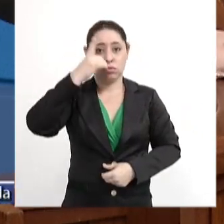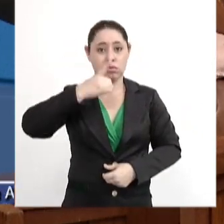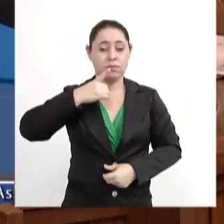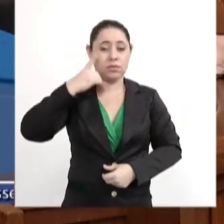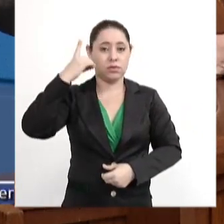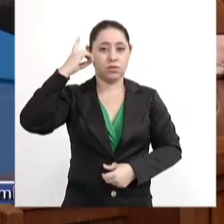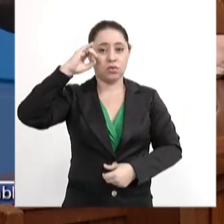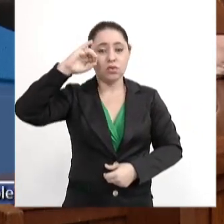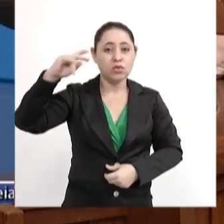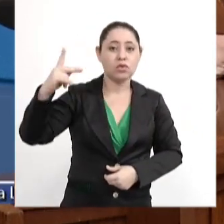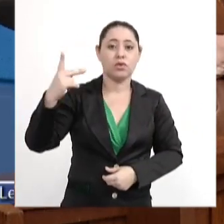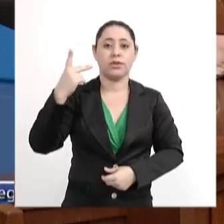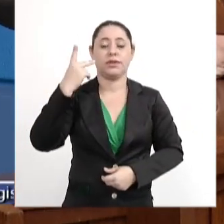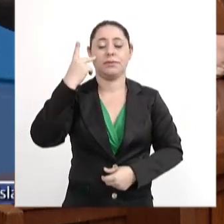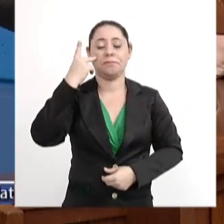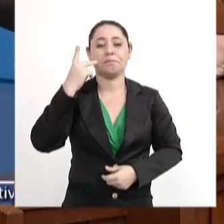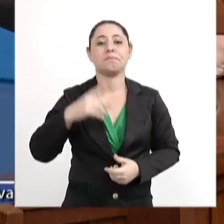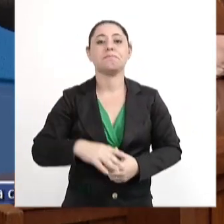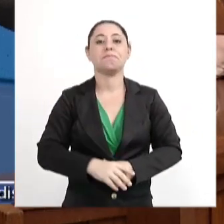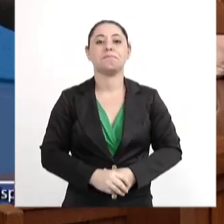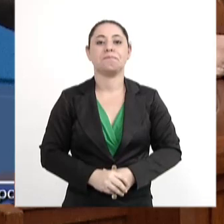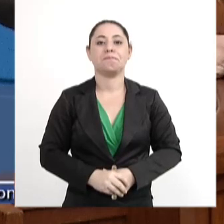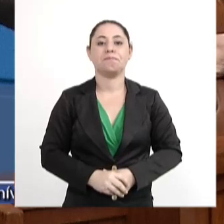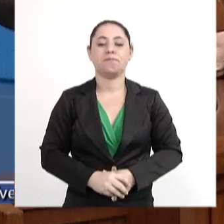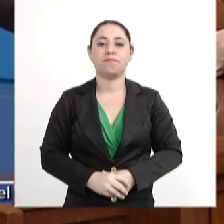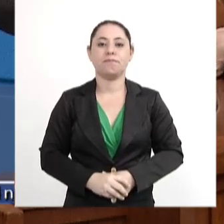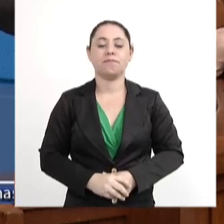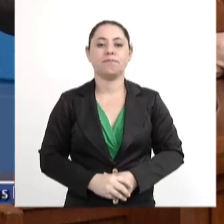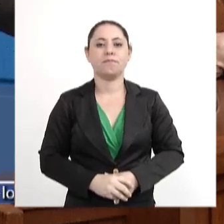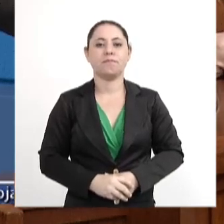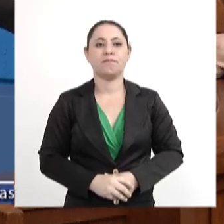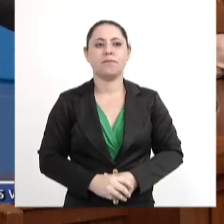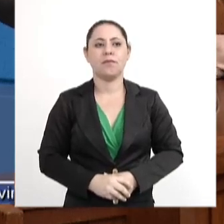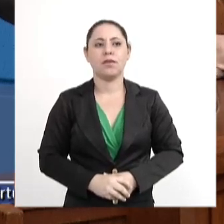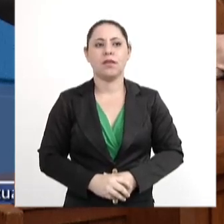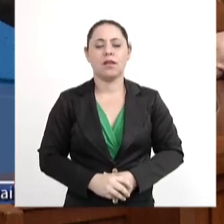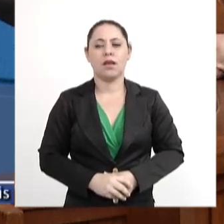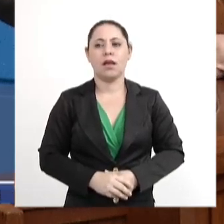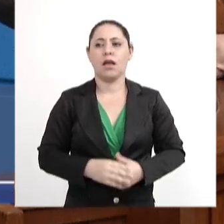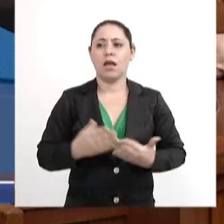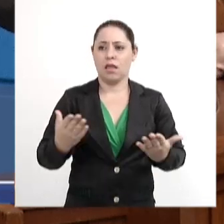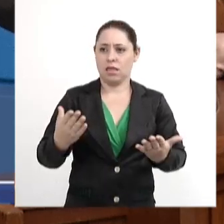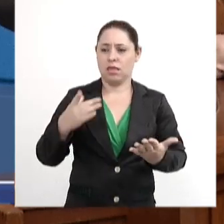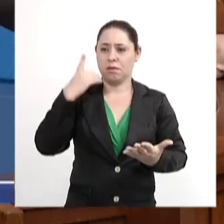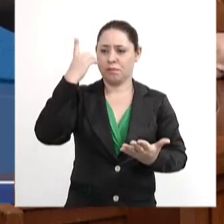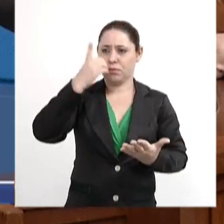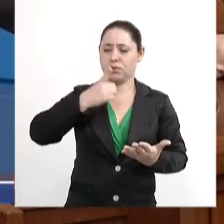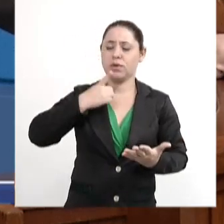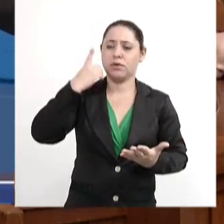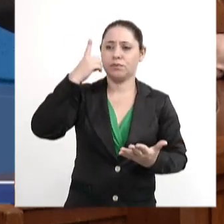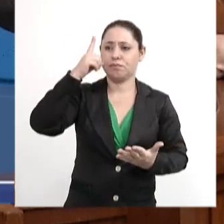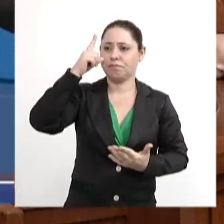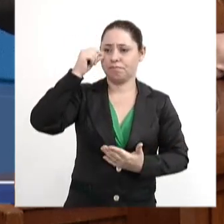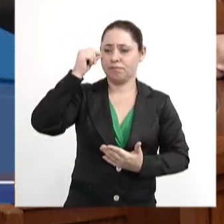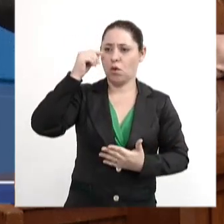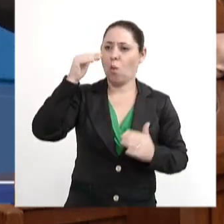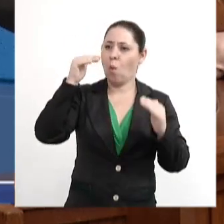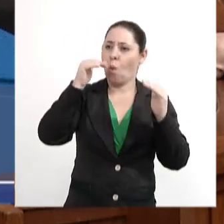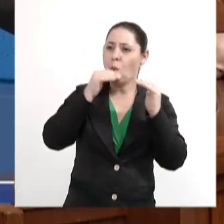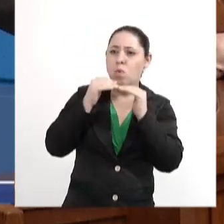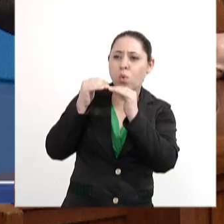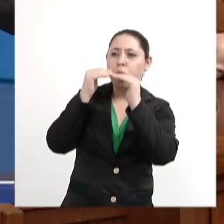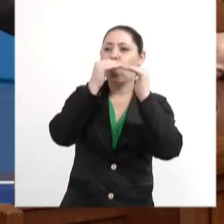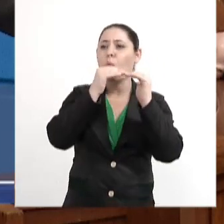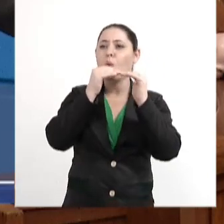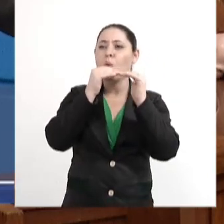ilustre deputado João Henrique. E embora, deputado Gerson Claro, concorde quase